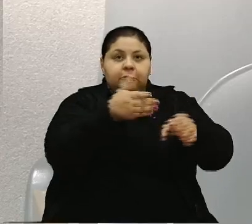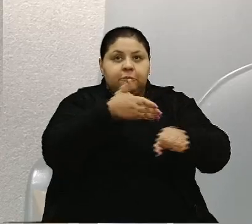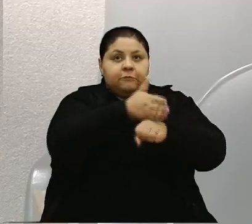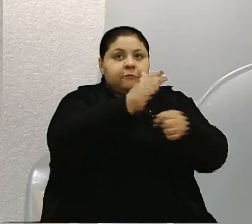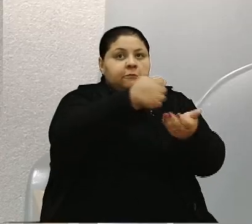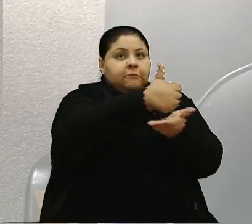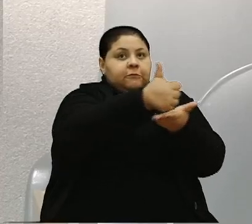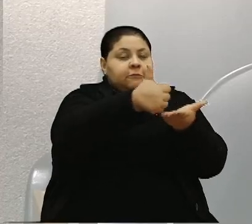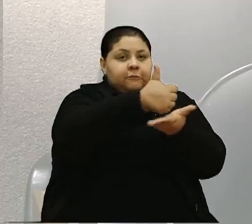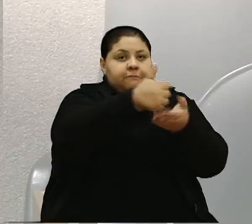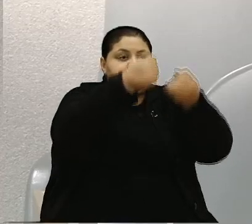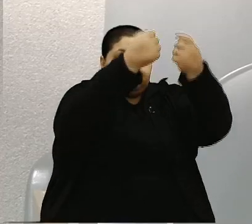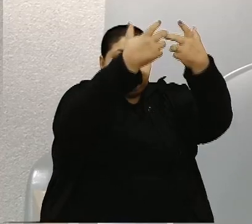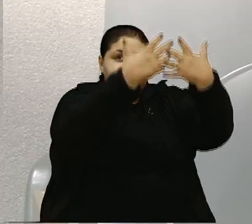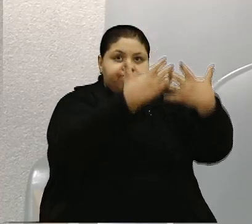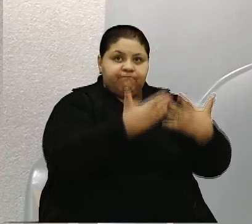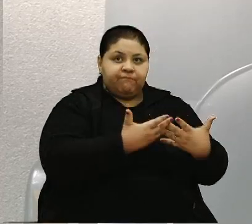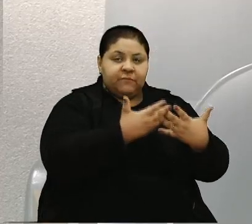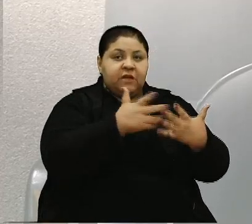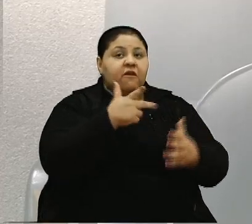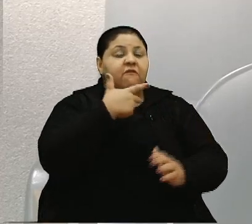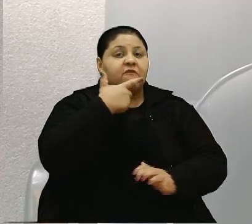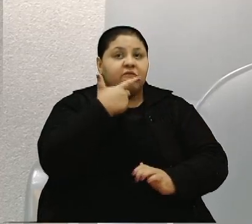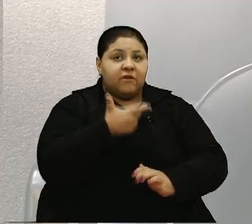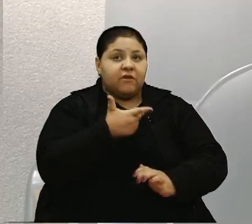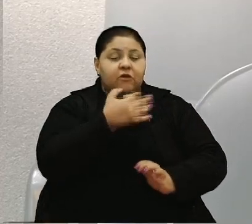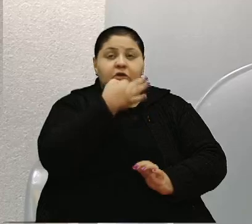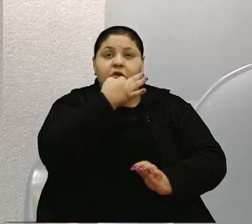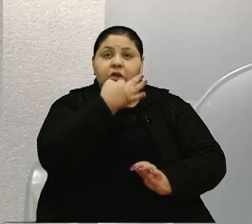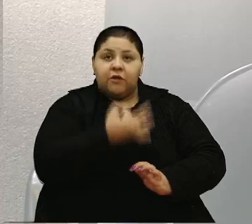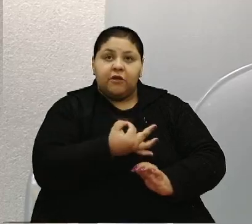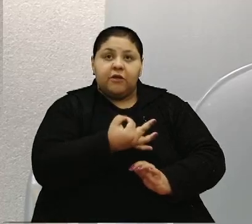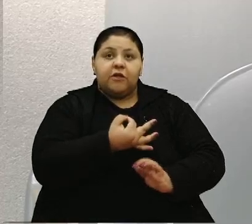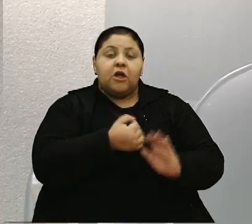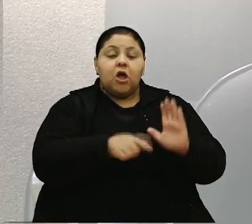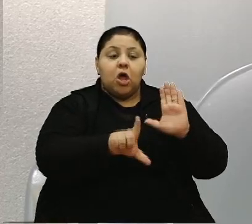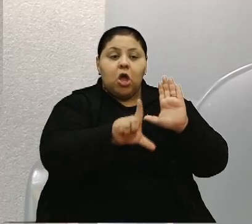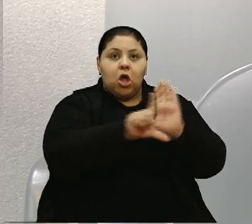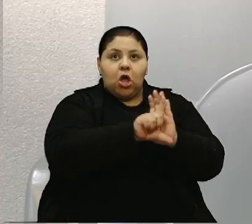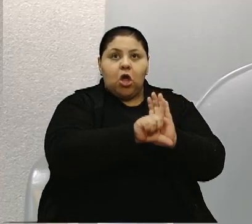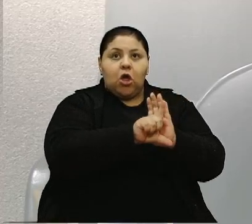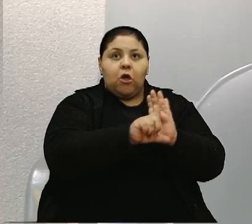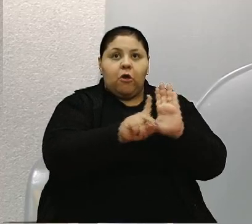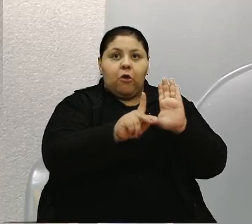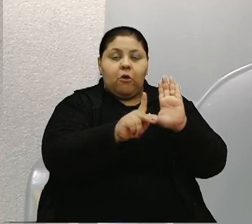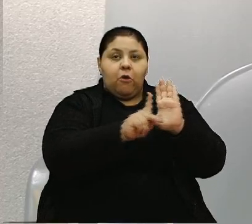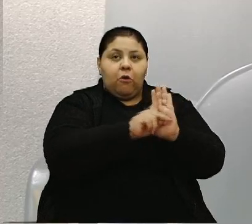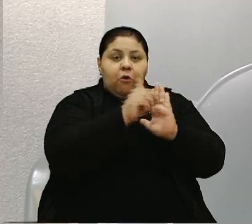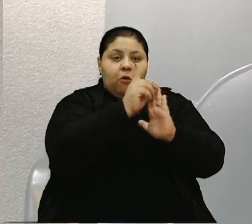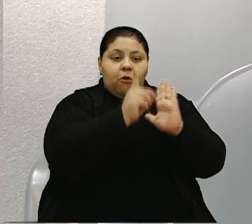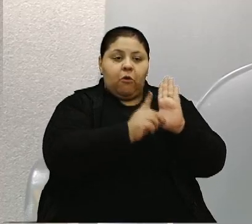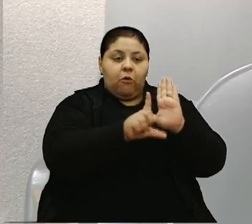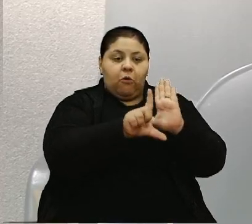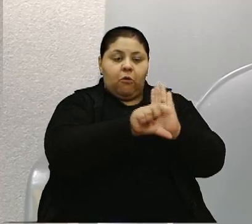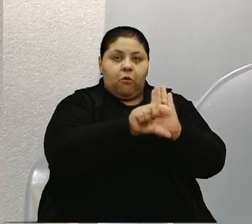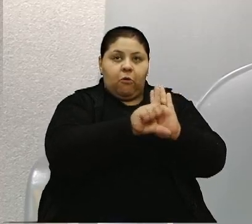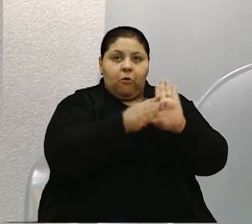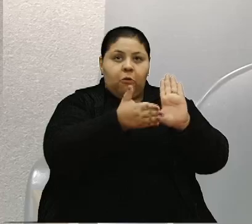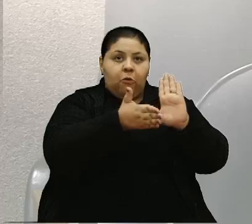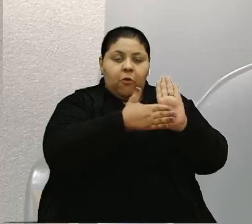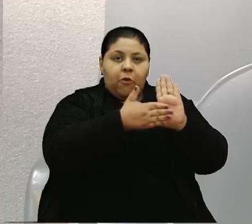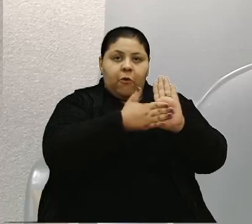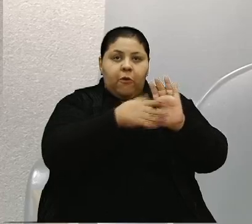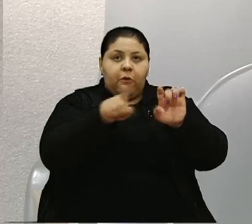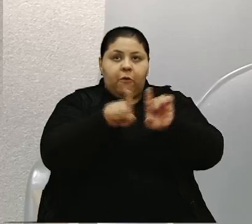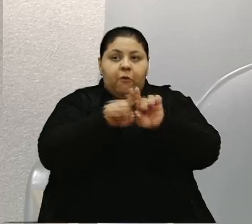nos dispositivos legais citados, opina pela legalidade do projeto de decreto legislativo proposto, cabendo